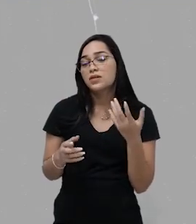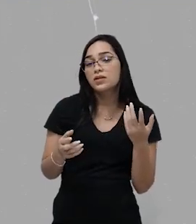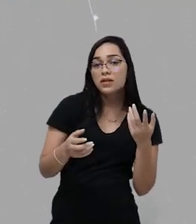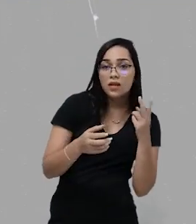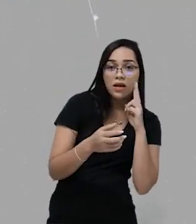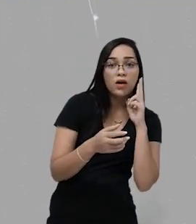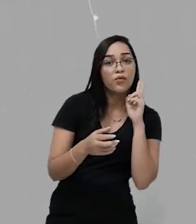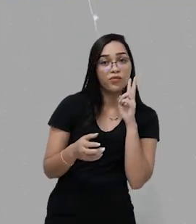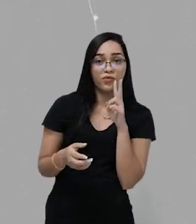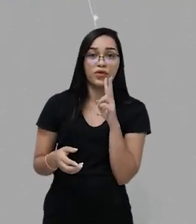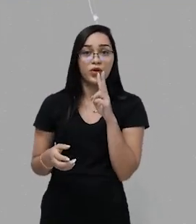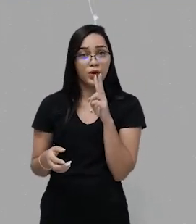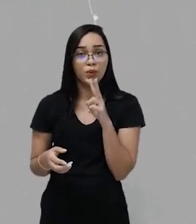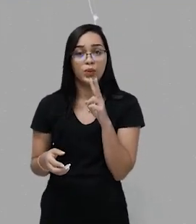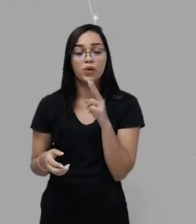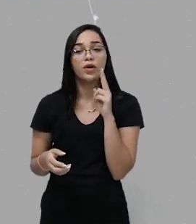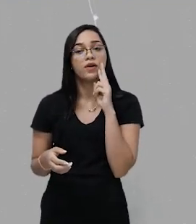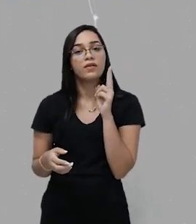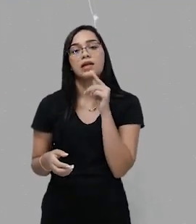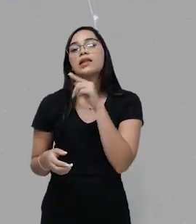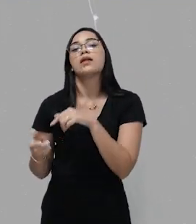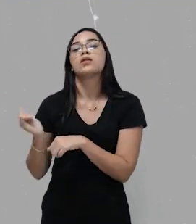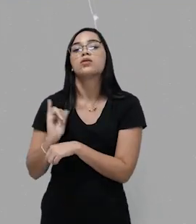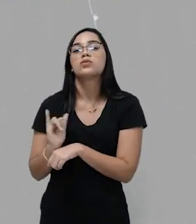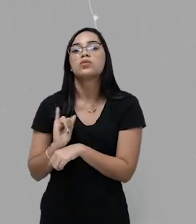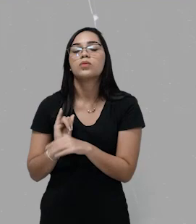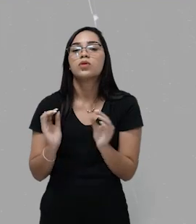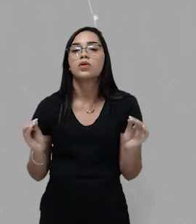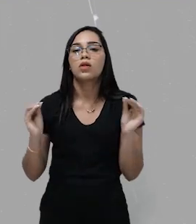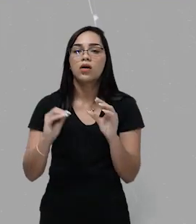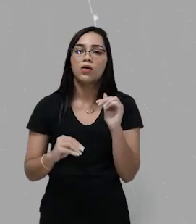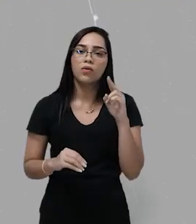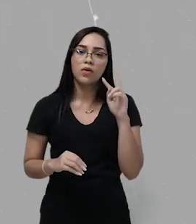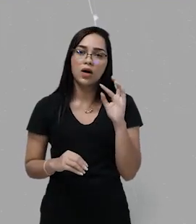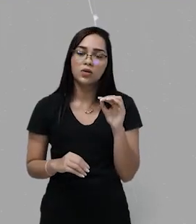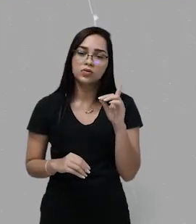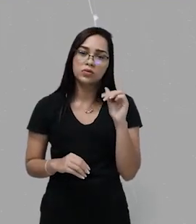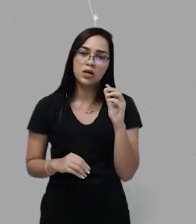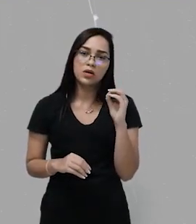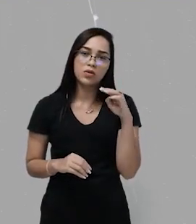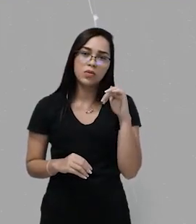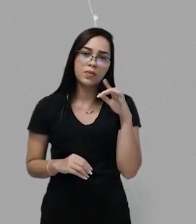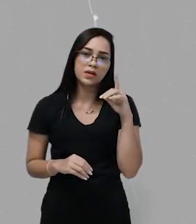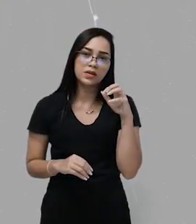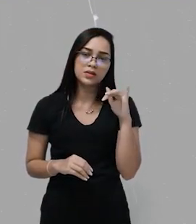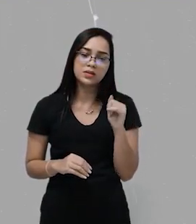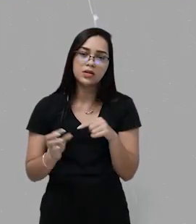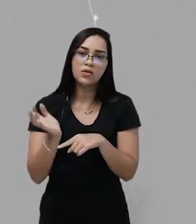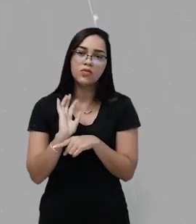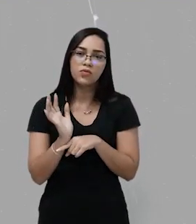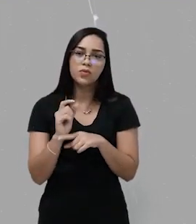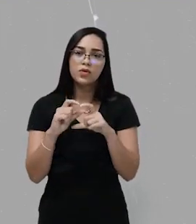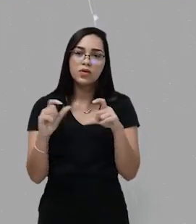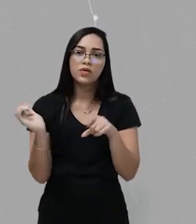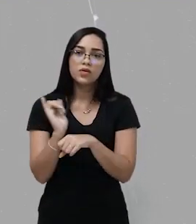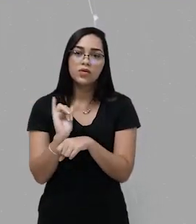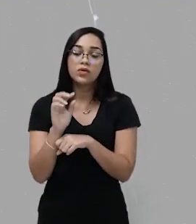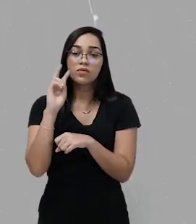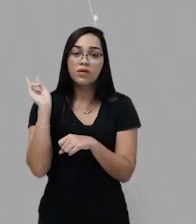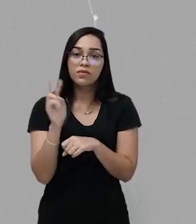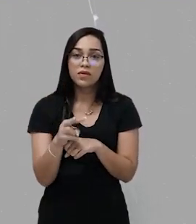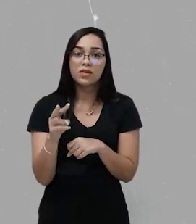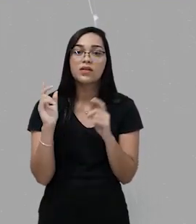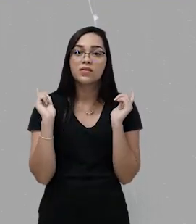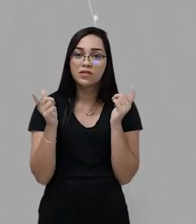acaso não viu, vai lá no YouTube e coloca assim, ó, O Alto da Compadecida, o filme completo, e você vai assistir e